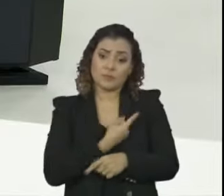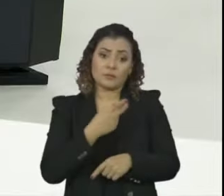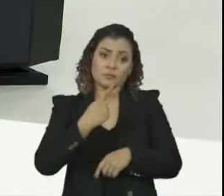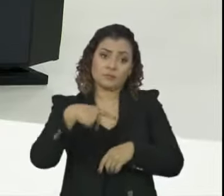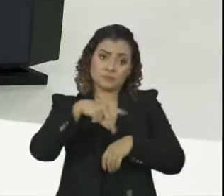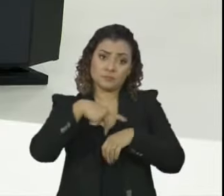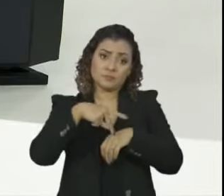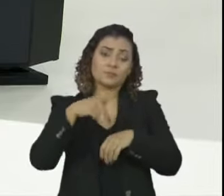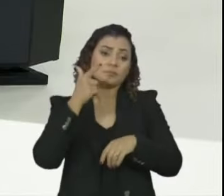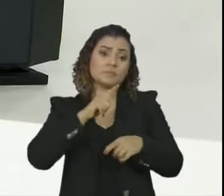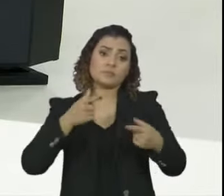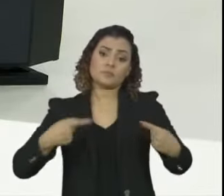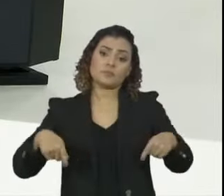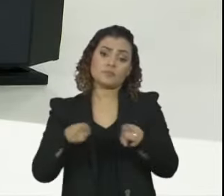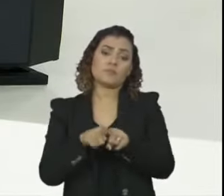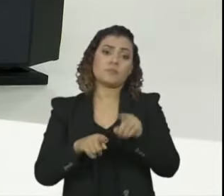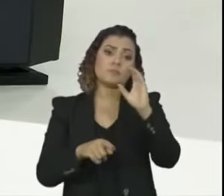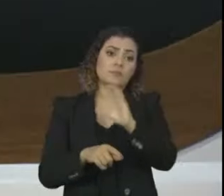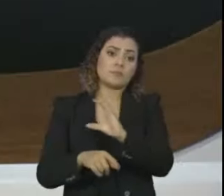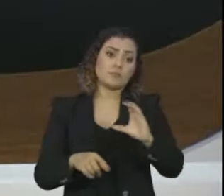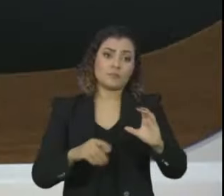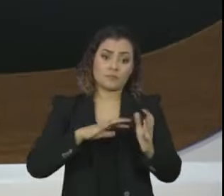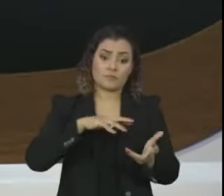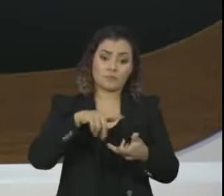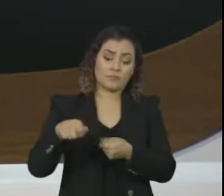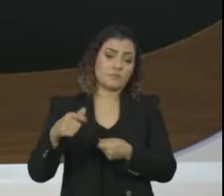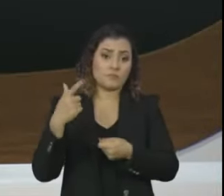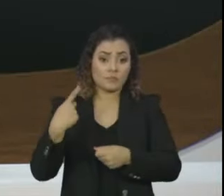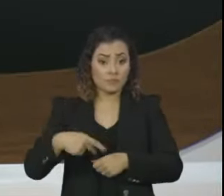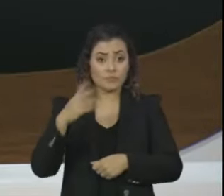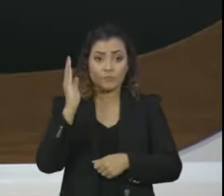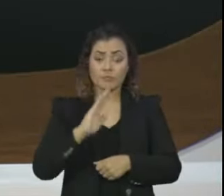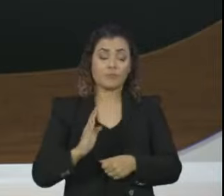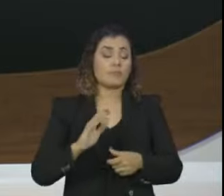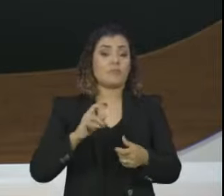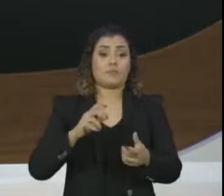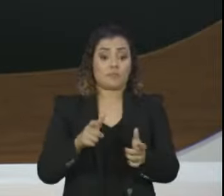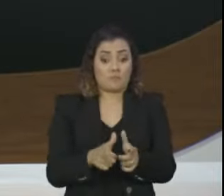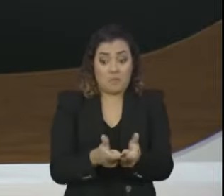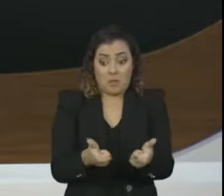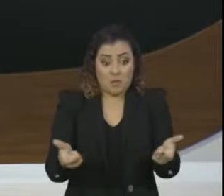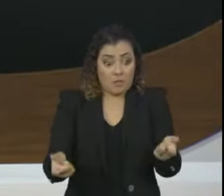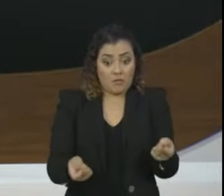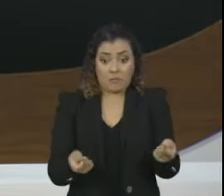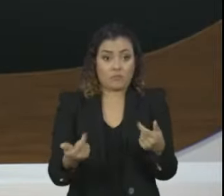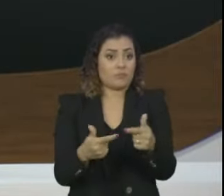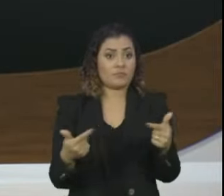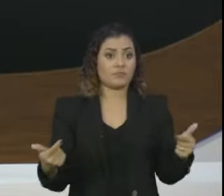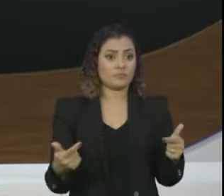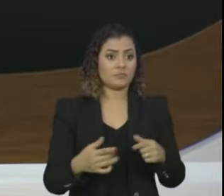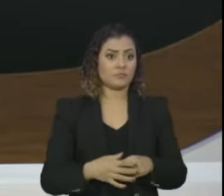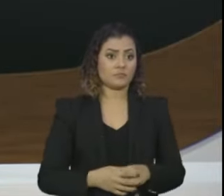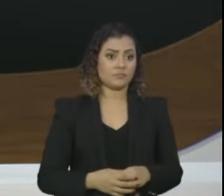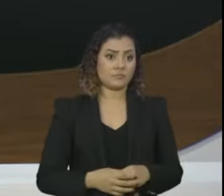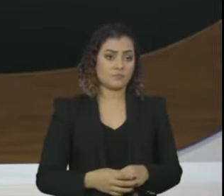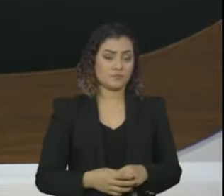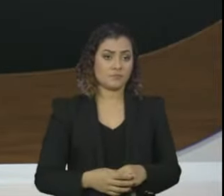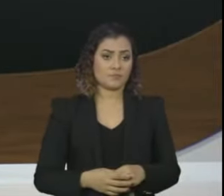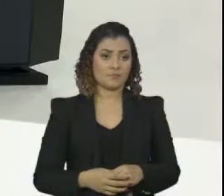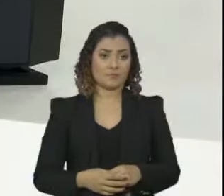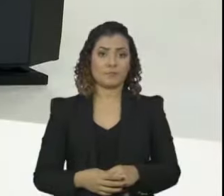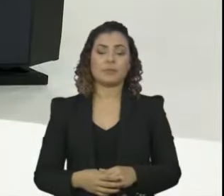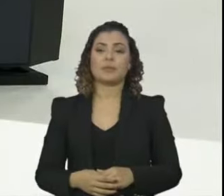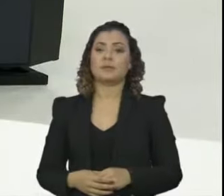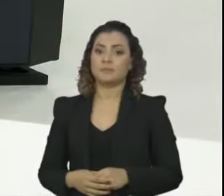termos um dos mais o maior país católico do mundo e está nos Copa endemia no estágio de o lado em que ela está a